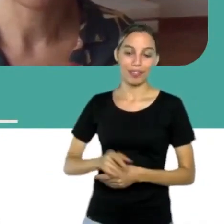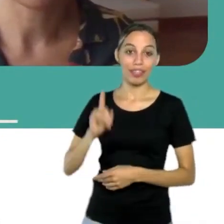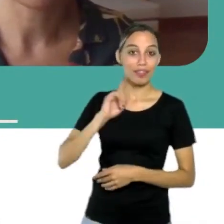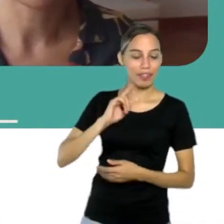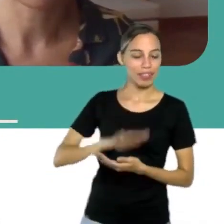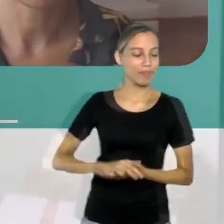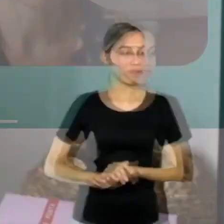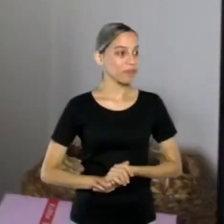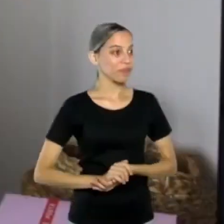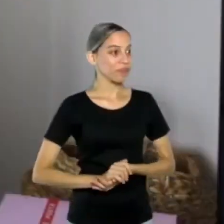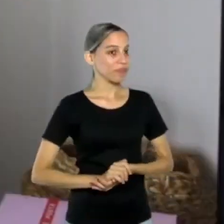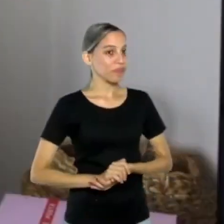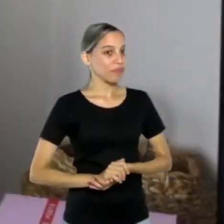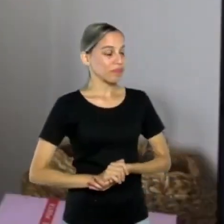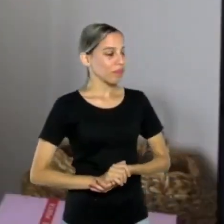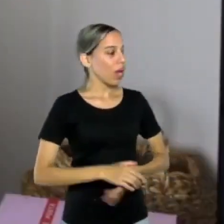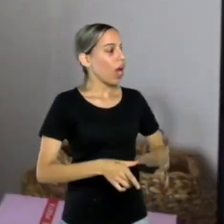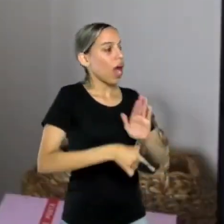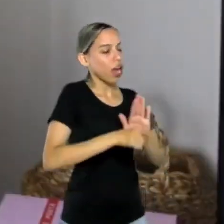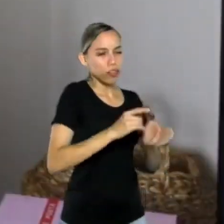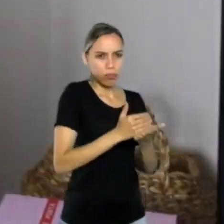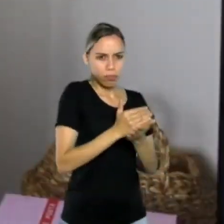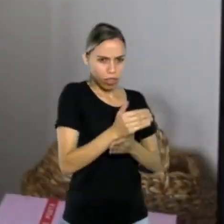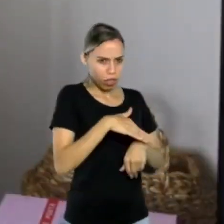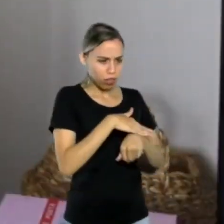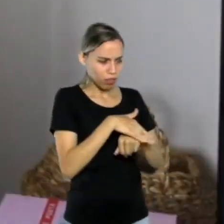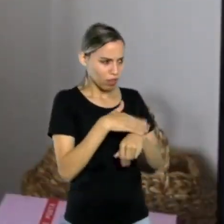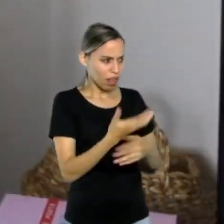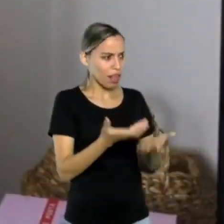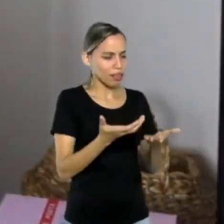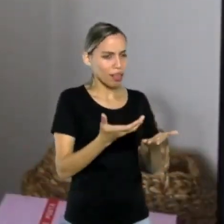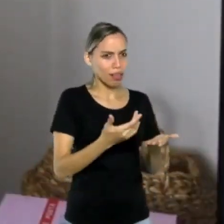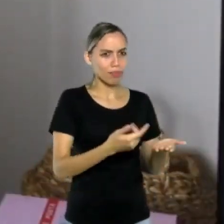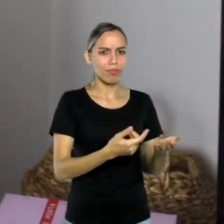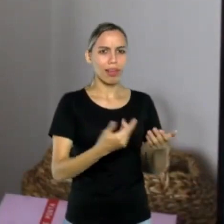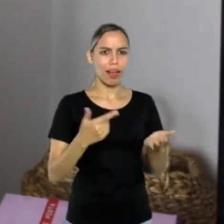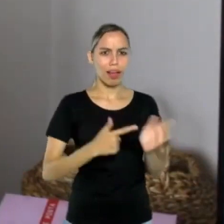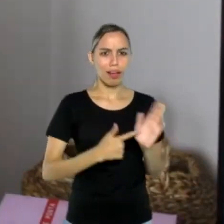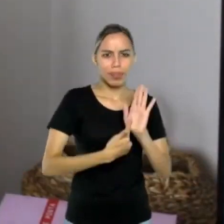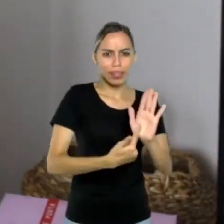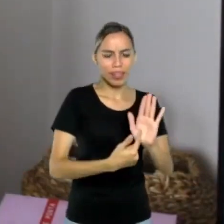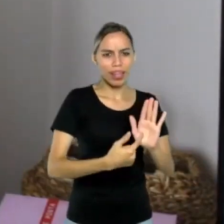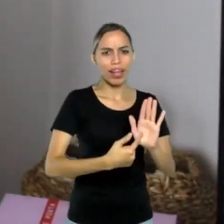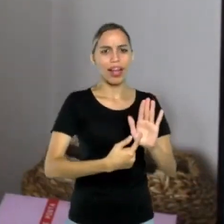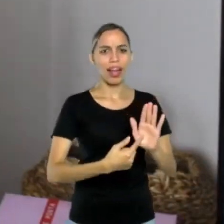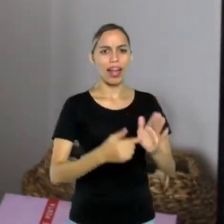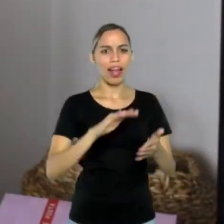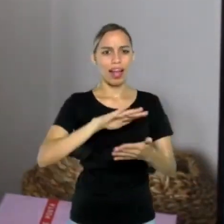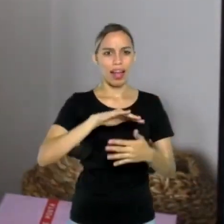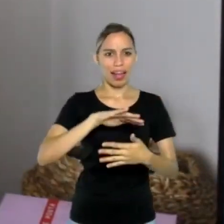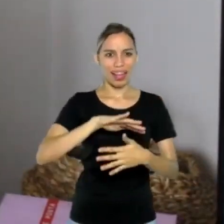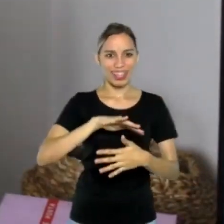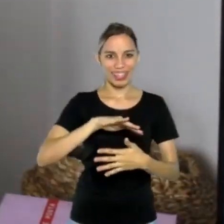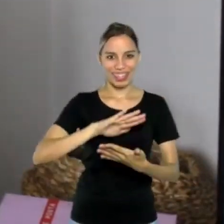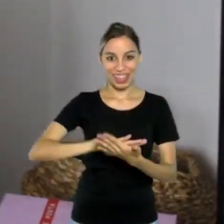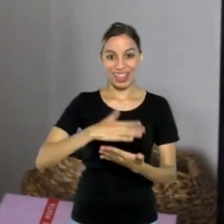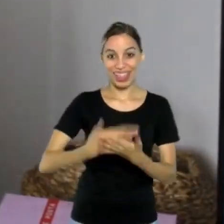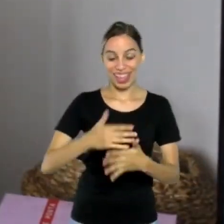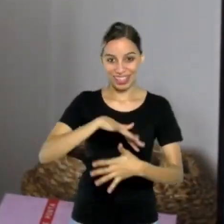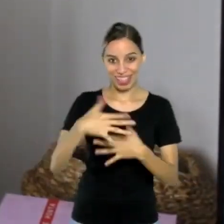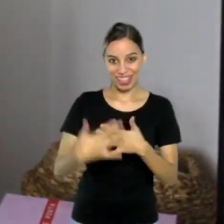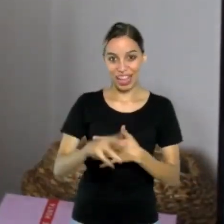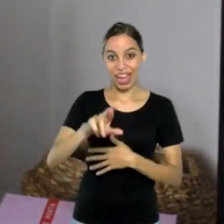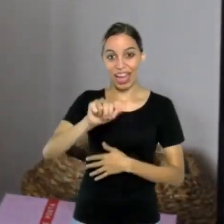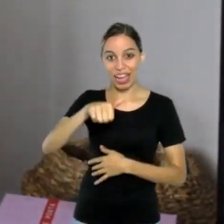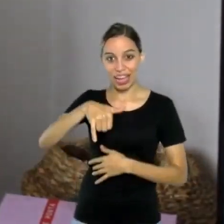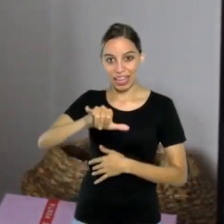escritora Elisa Caetano é uma mulher branca de cabelos escuros e curtos. Elisa veste uma blusa de tom verde